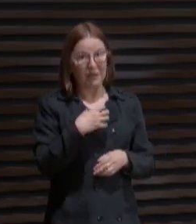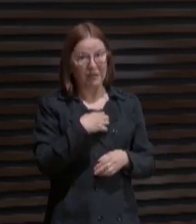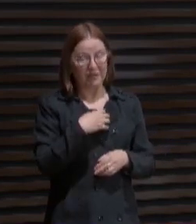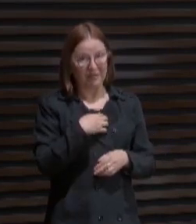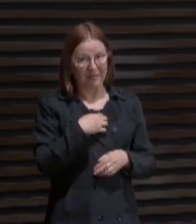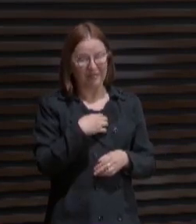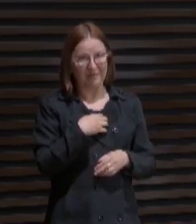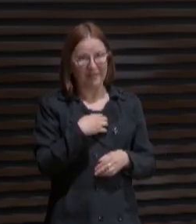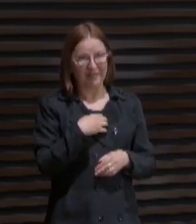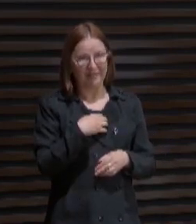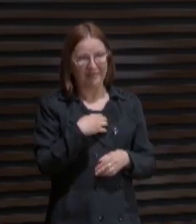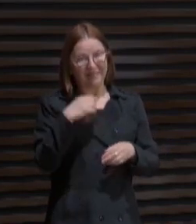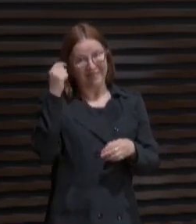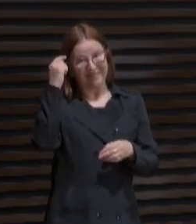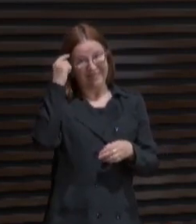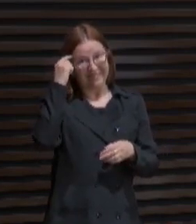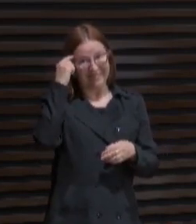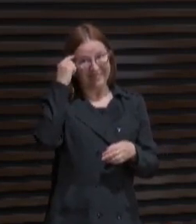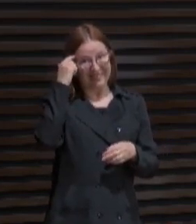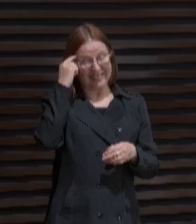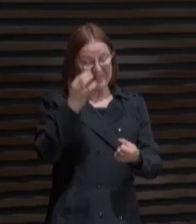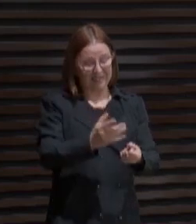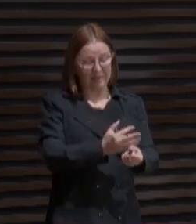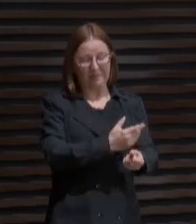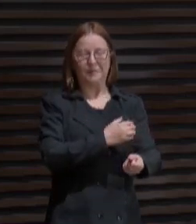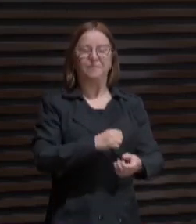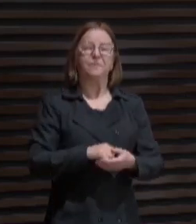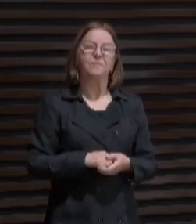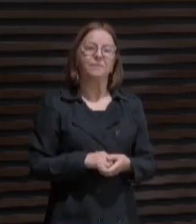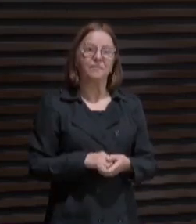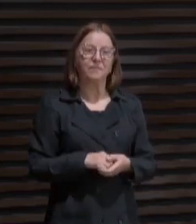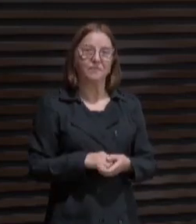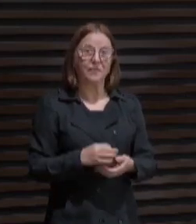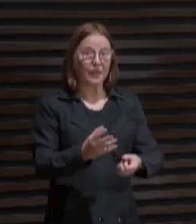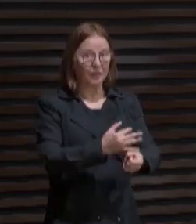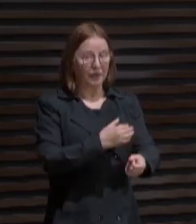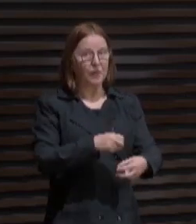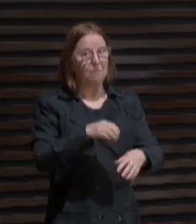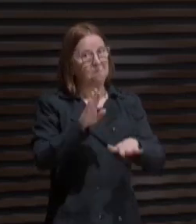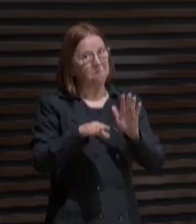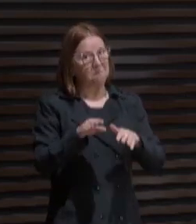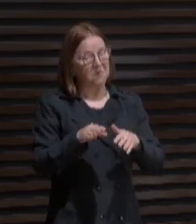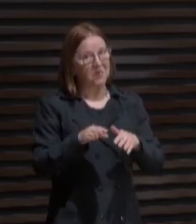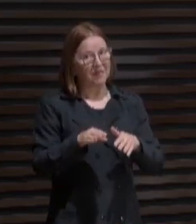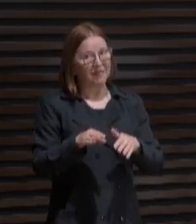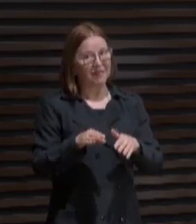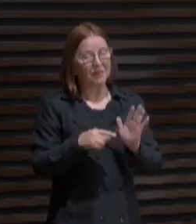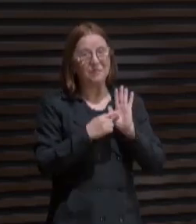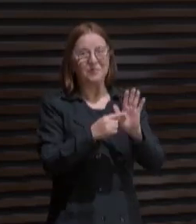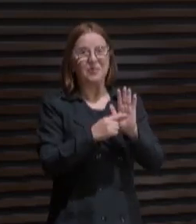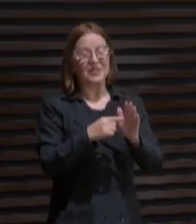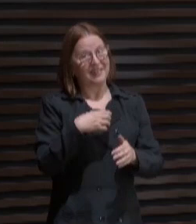mental das emoções. A emoção pode desencadear o sentimento, de forma que a alegria, que é